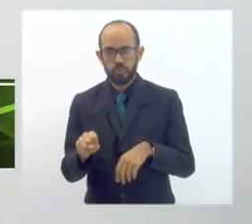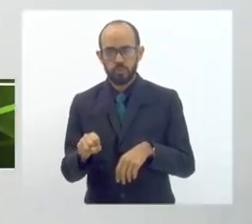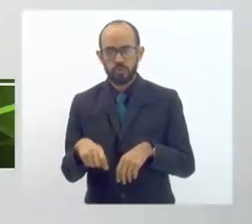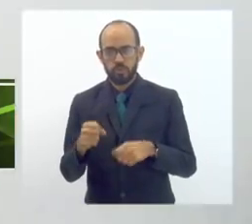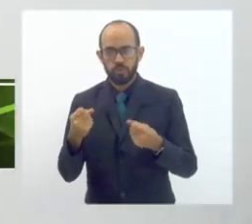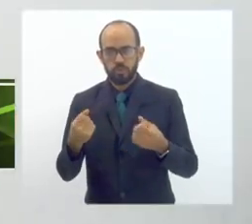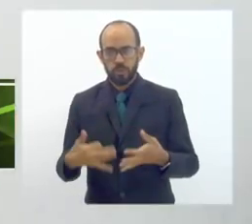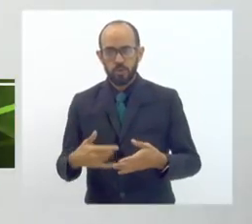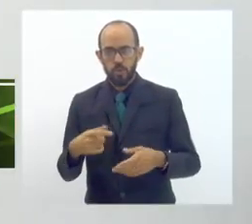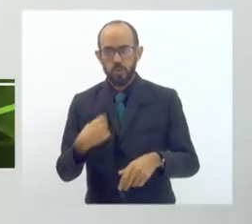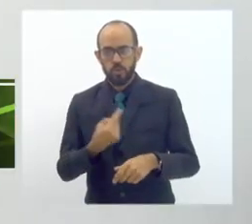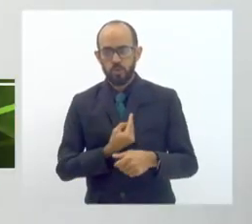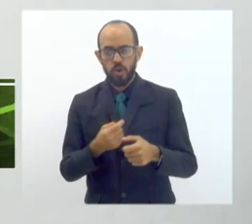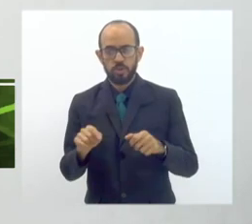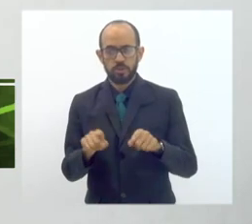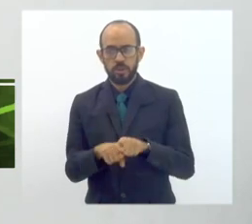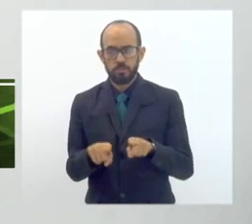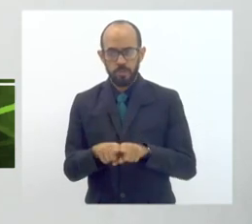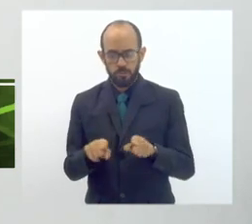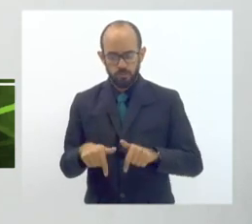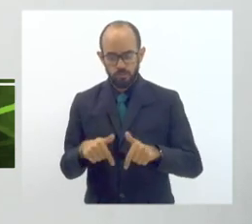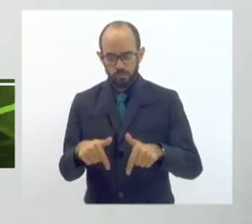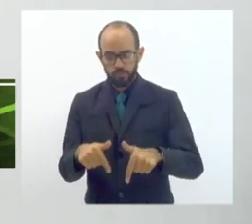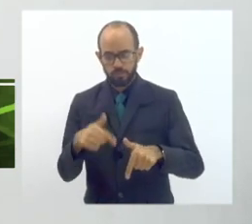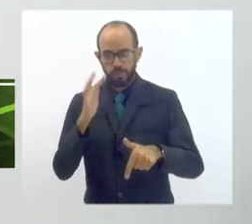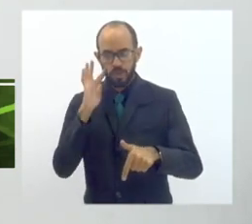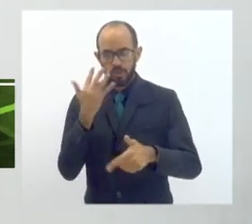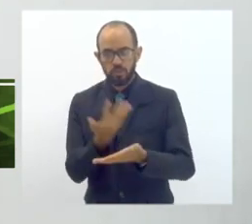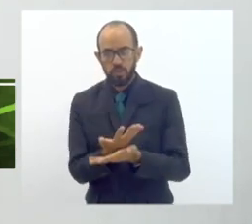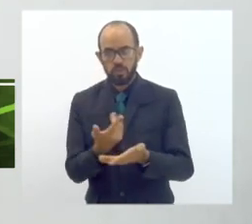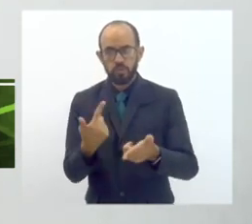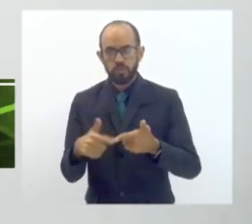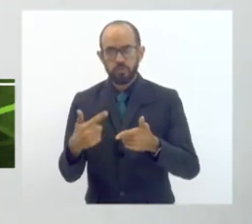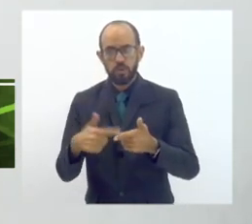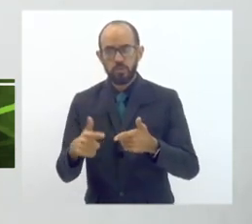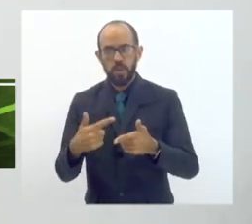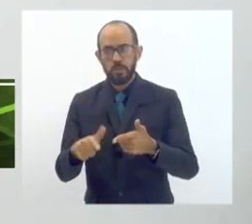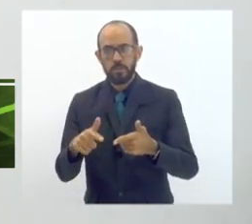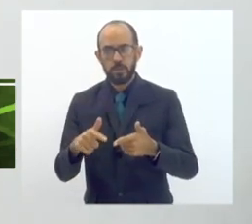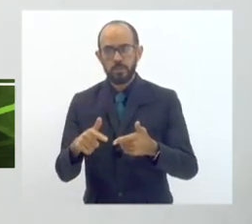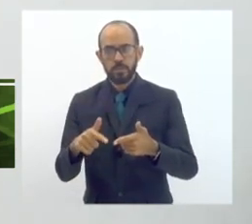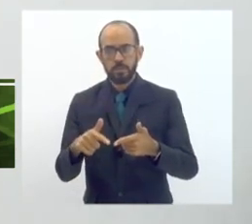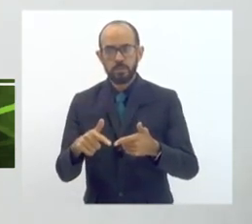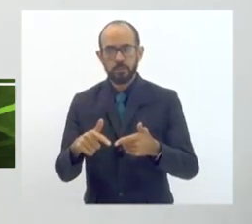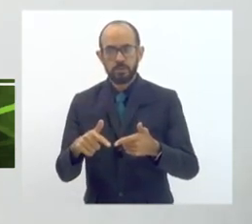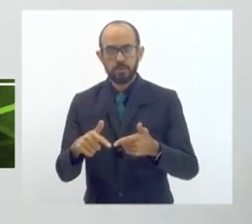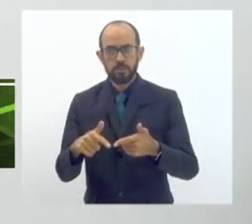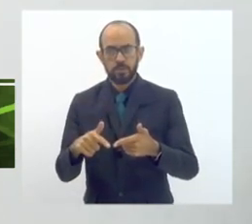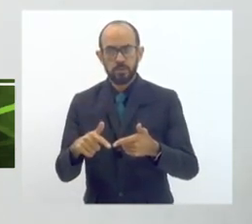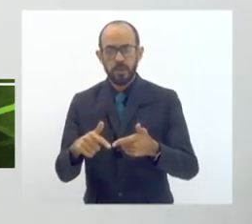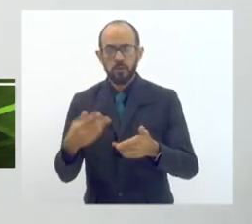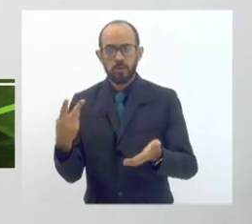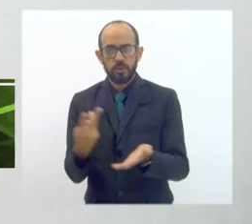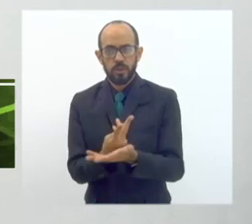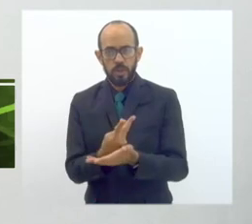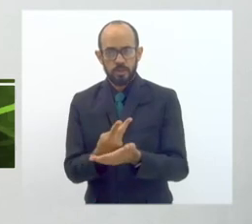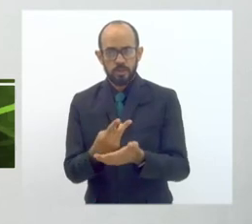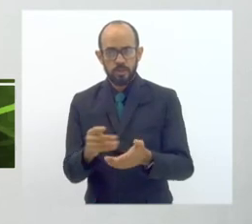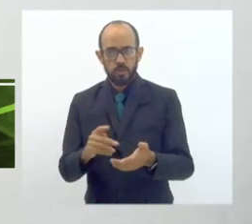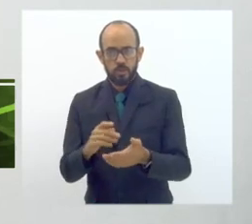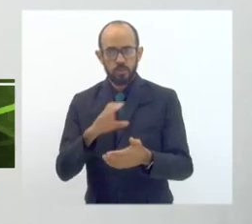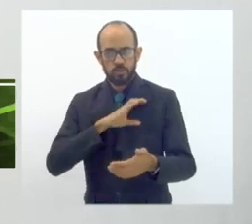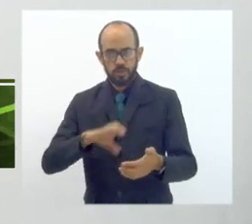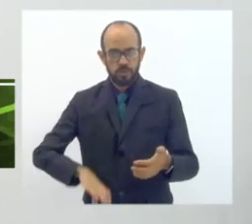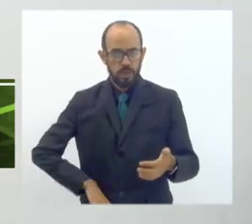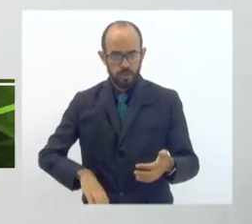atuar também prioritariamente em resolução de problemas comuns que atingem diretamente o cidadão, na ponta.